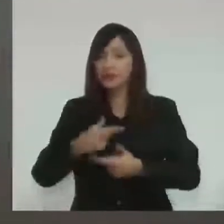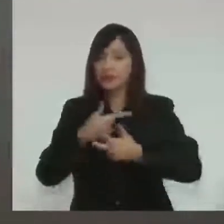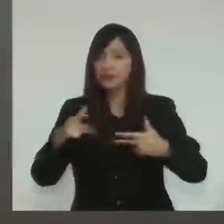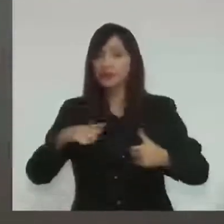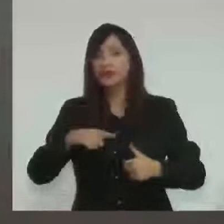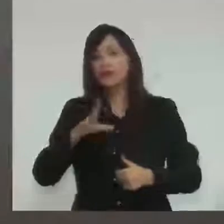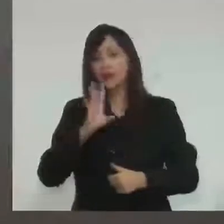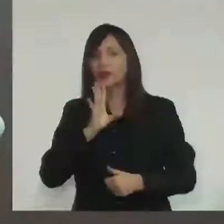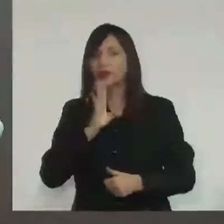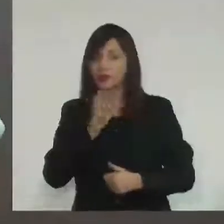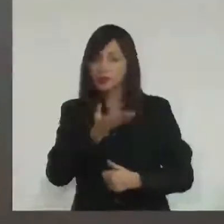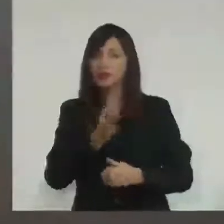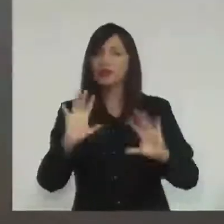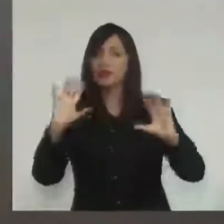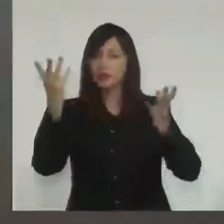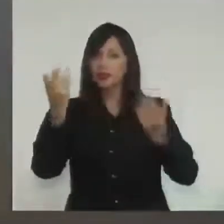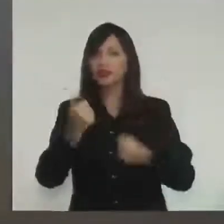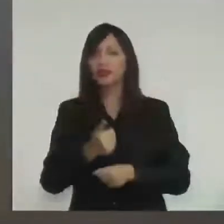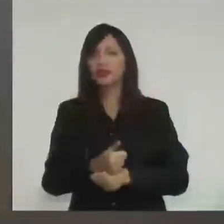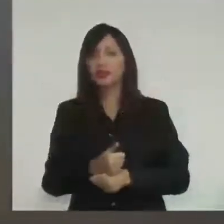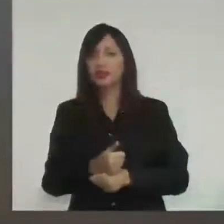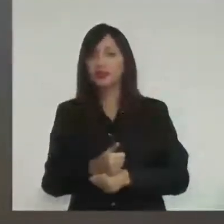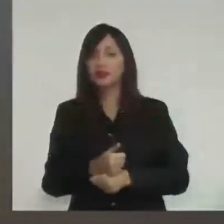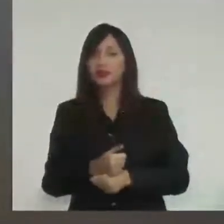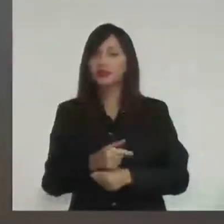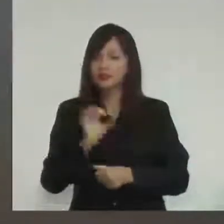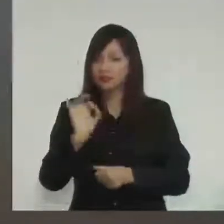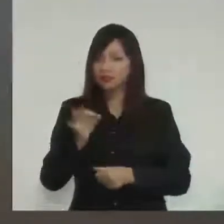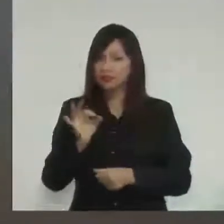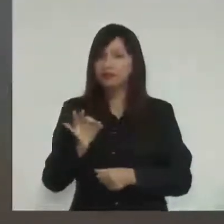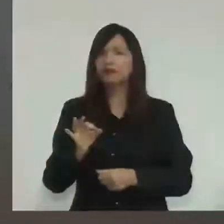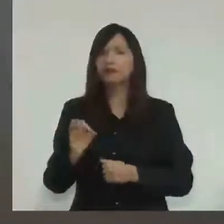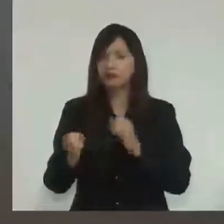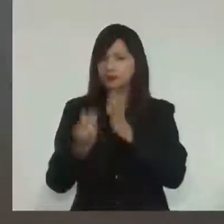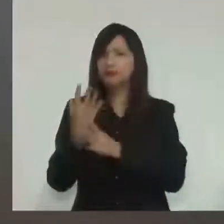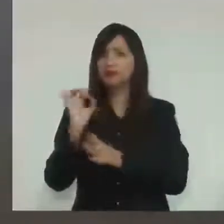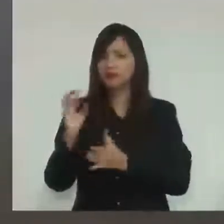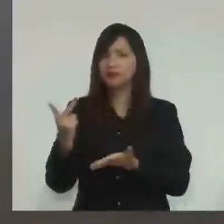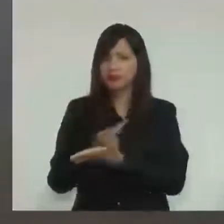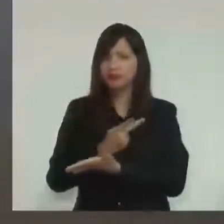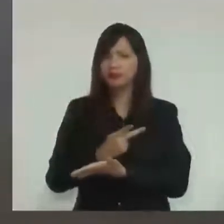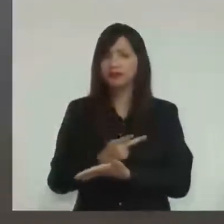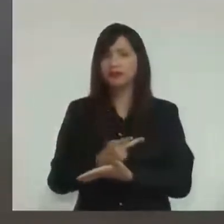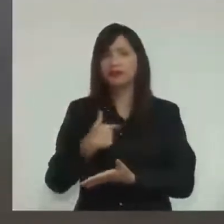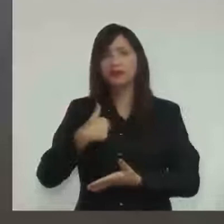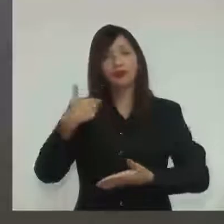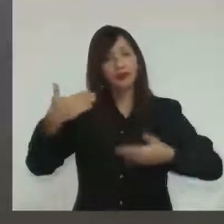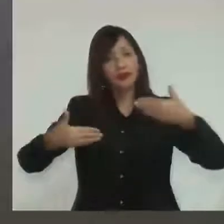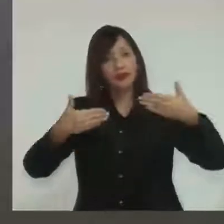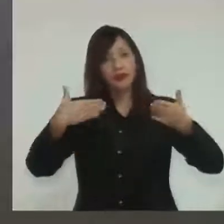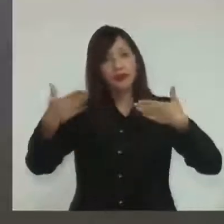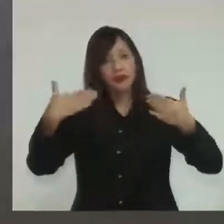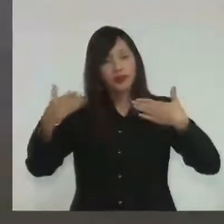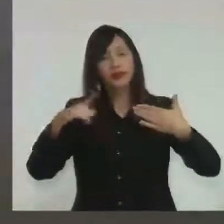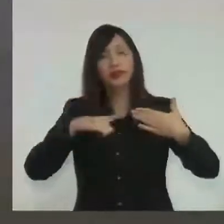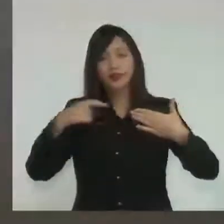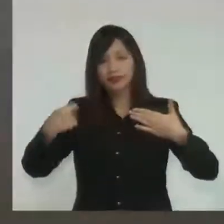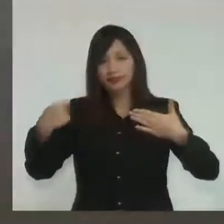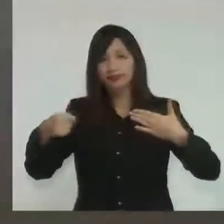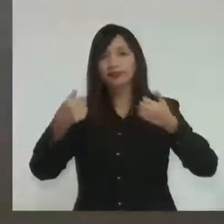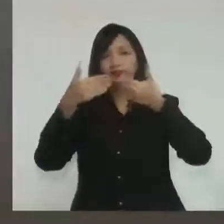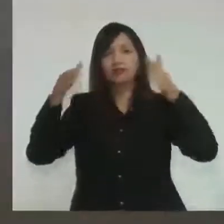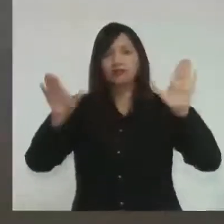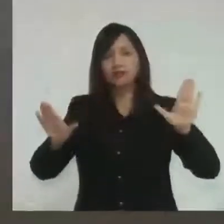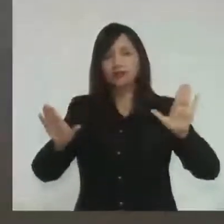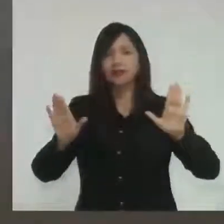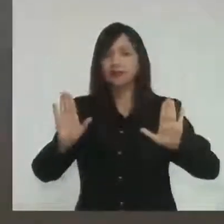desse episódio. E eu verifiquei com várias fontes e realmente isso aconteceu. Então veja, é um debate que tem que ser feito. Claro que é.